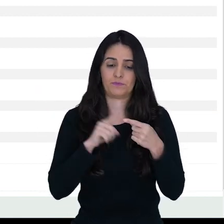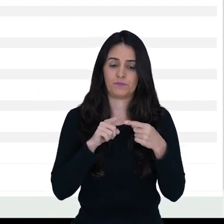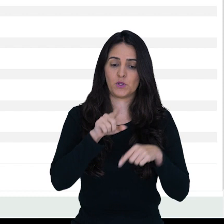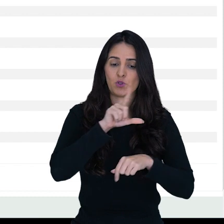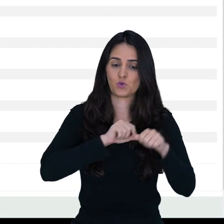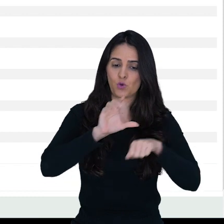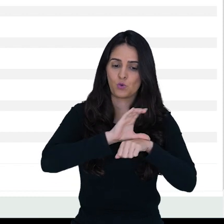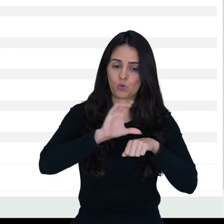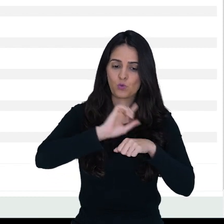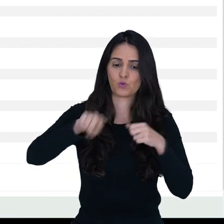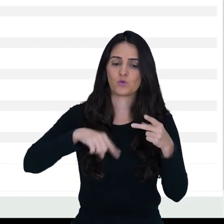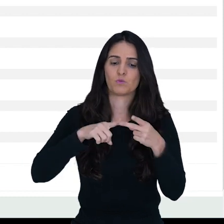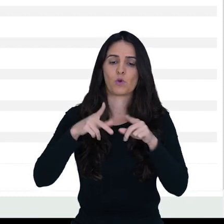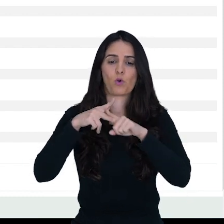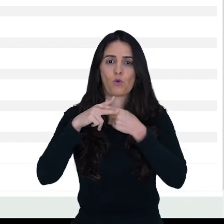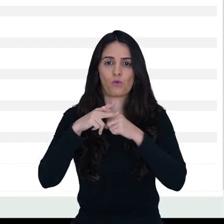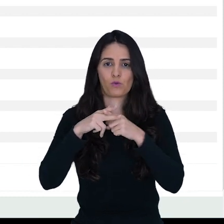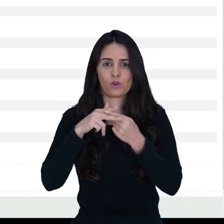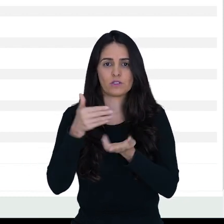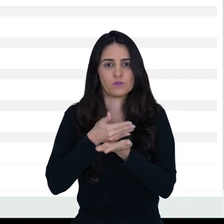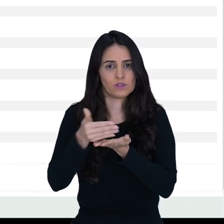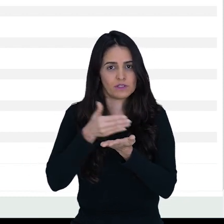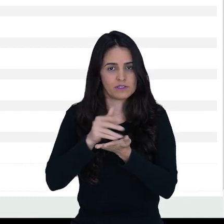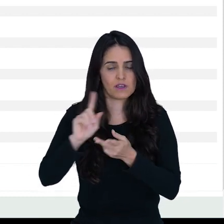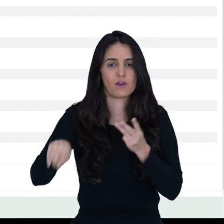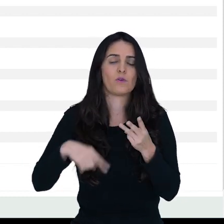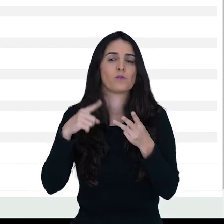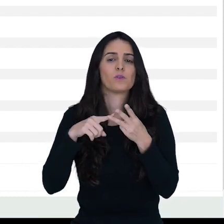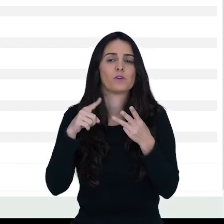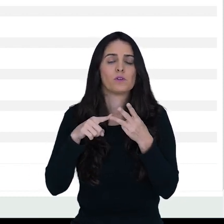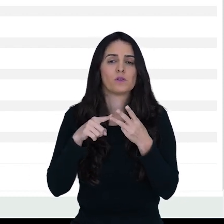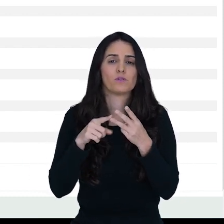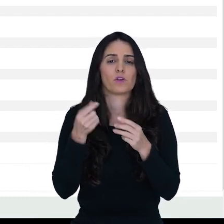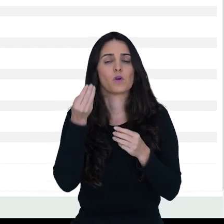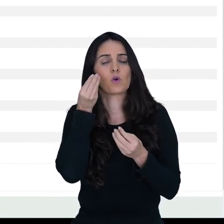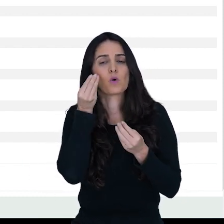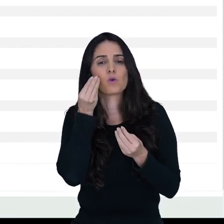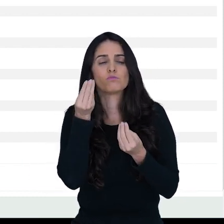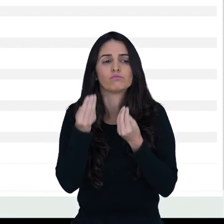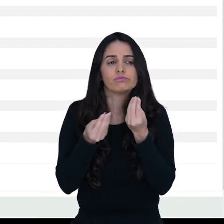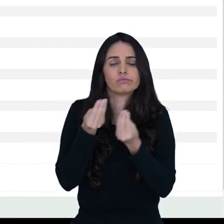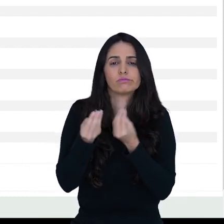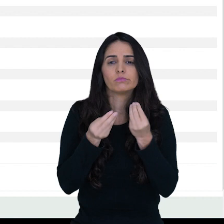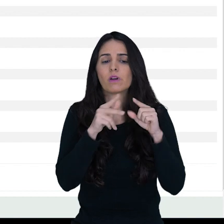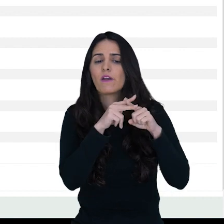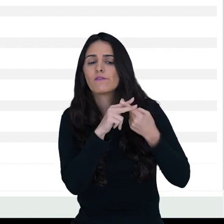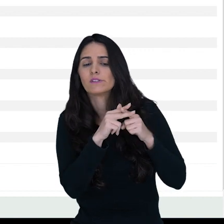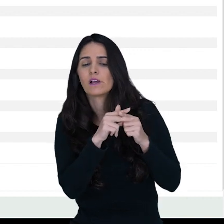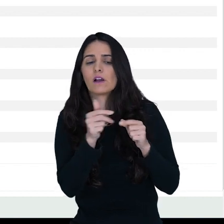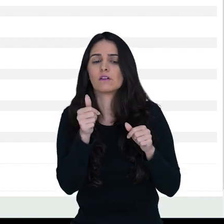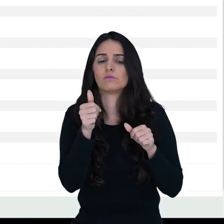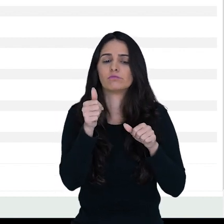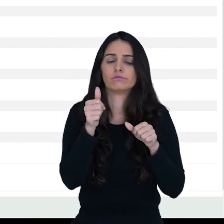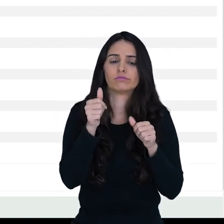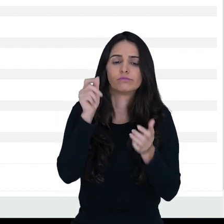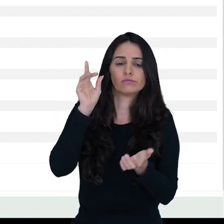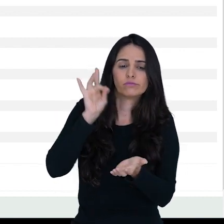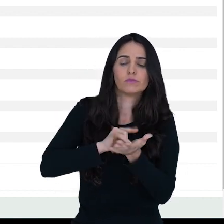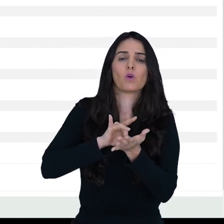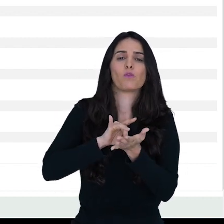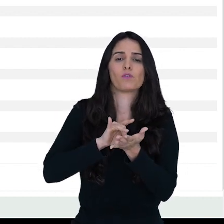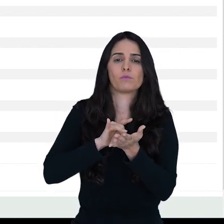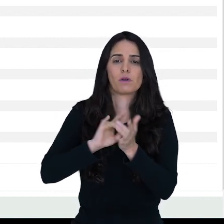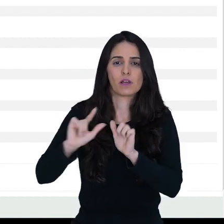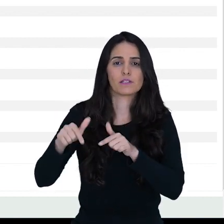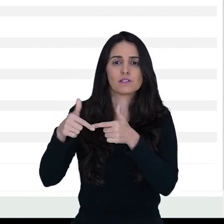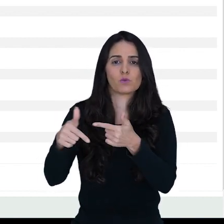selecionamos o curso depois passamos pelas configurações iniciais Então olharemos as configurações do esquema vamos revisar